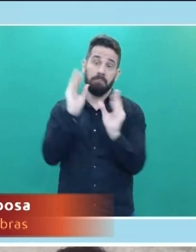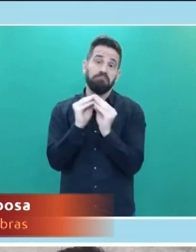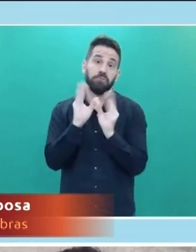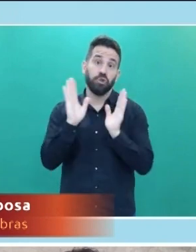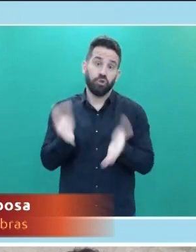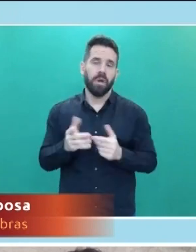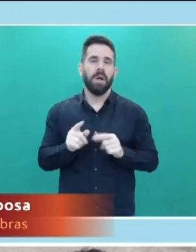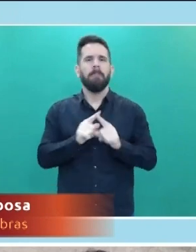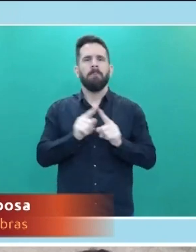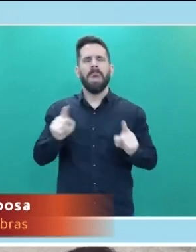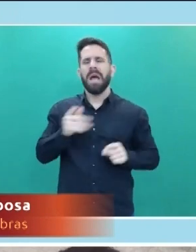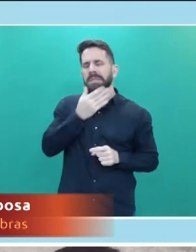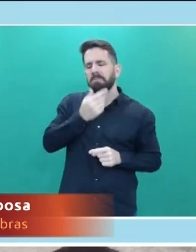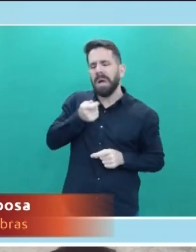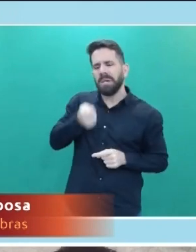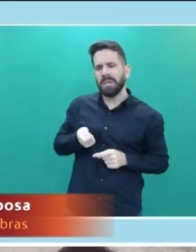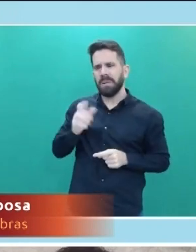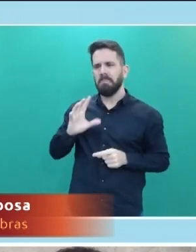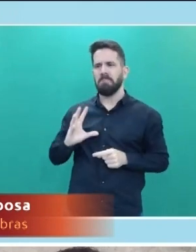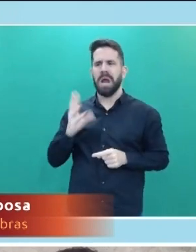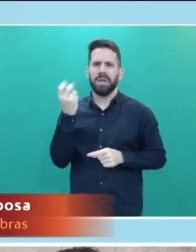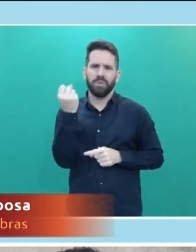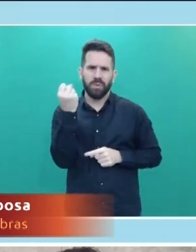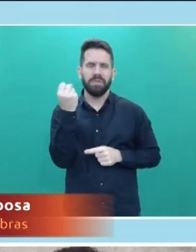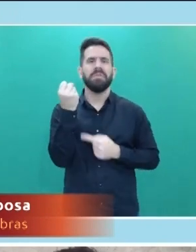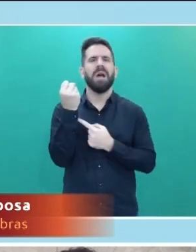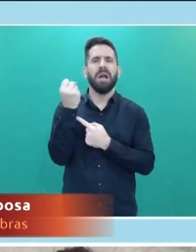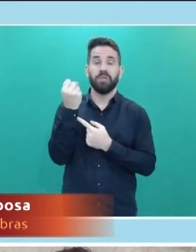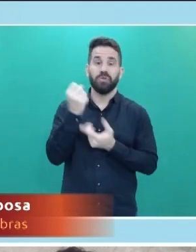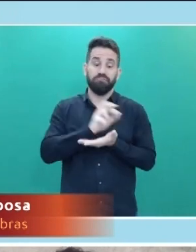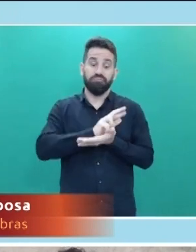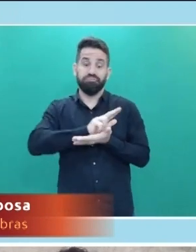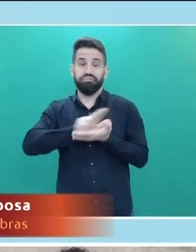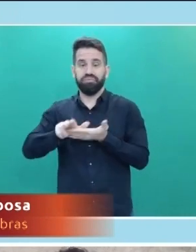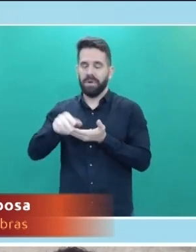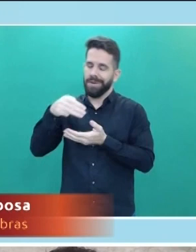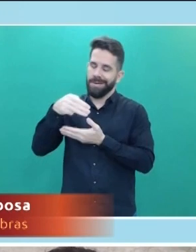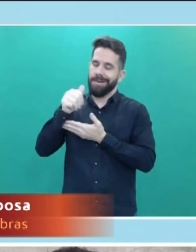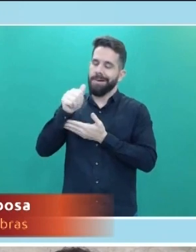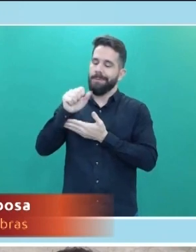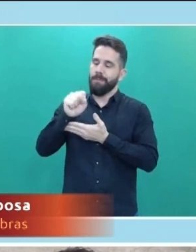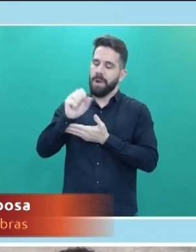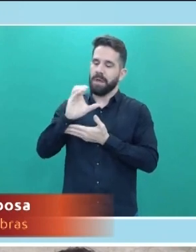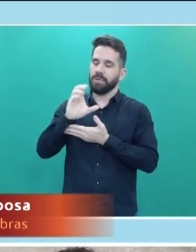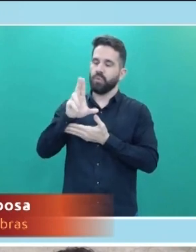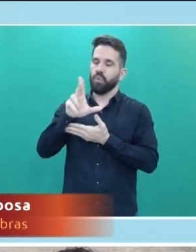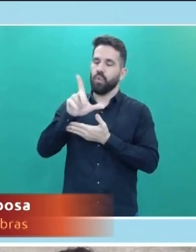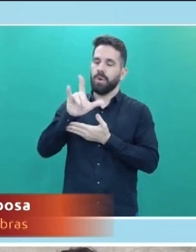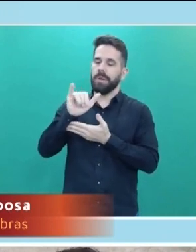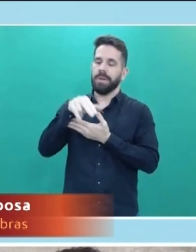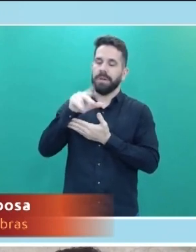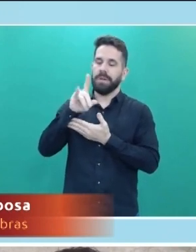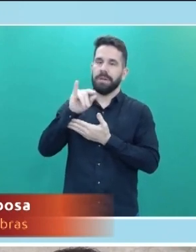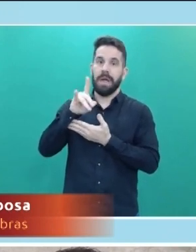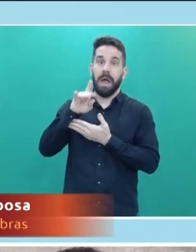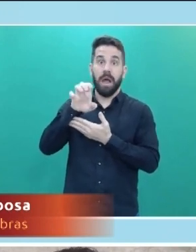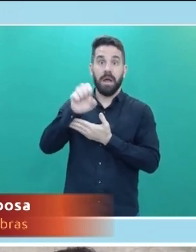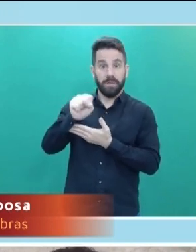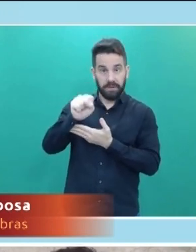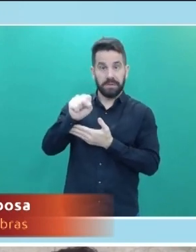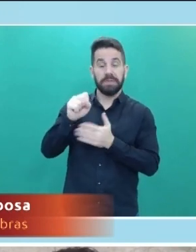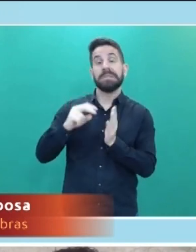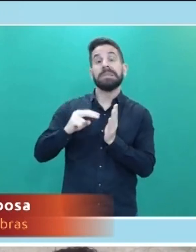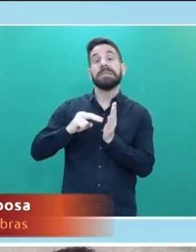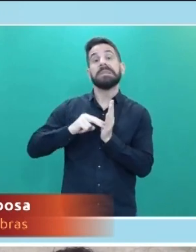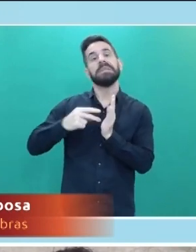fala em masculinidades no plural, né, quando a gente usa o plural, de fato, a gente está querendo dizer que não existe uma única forma de ser